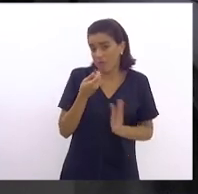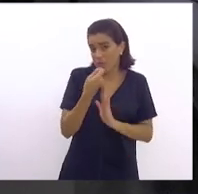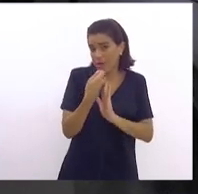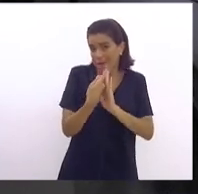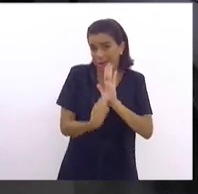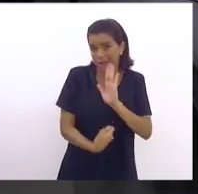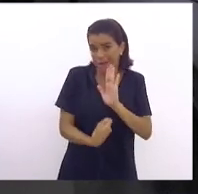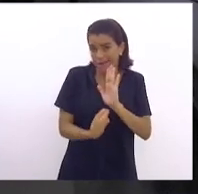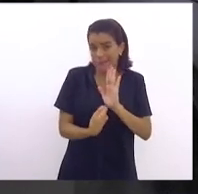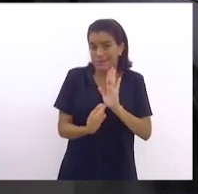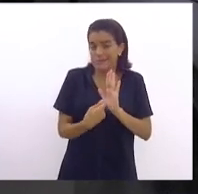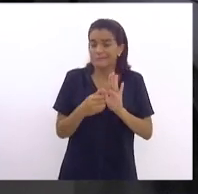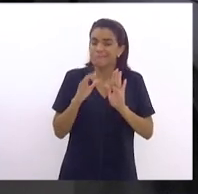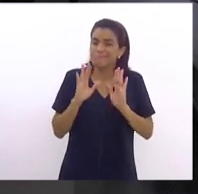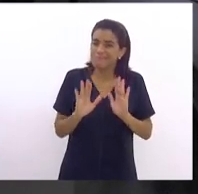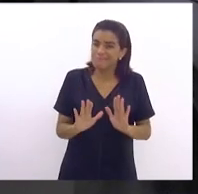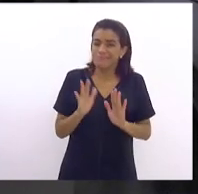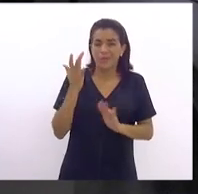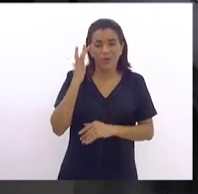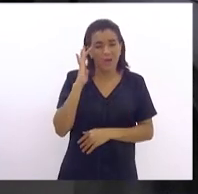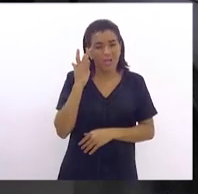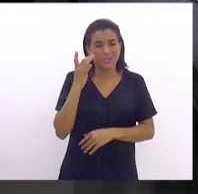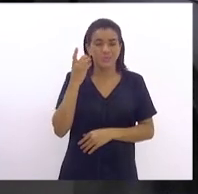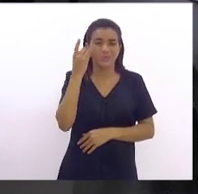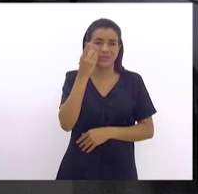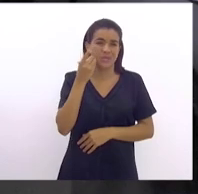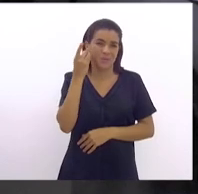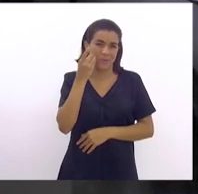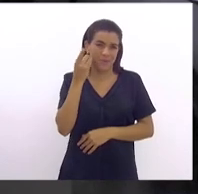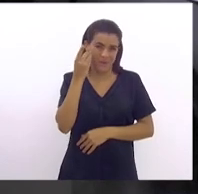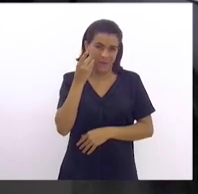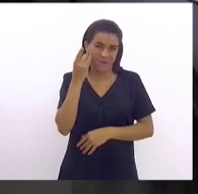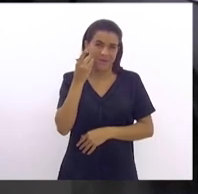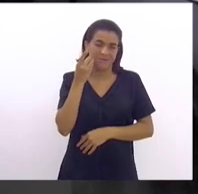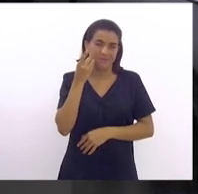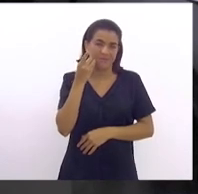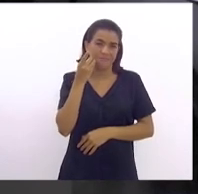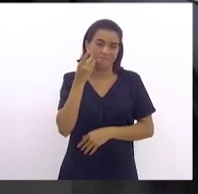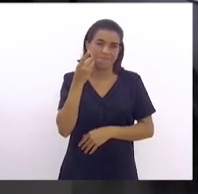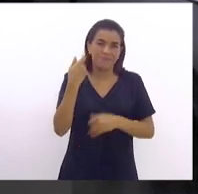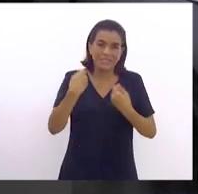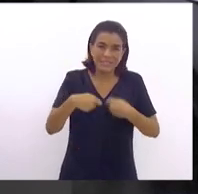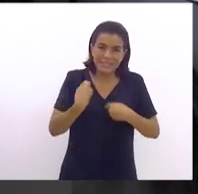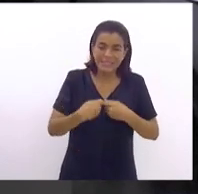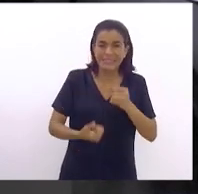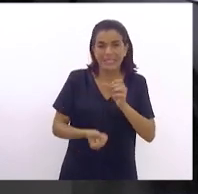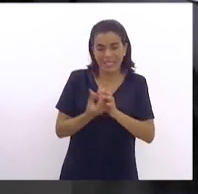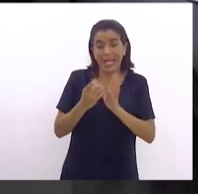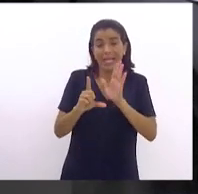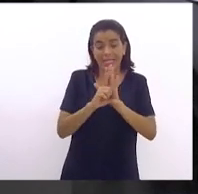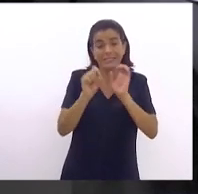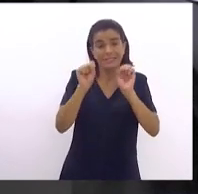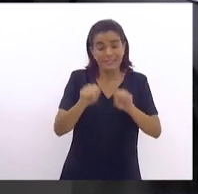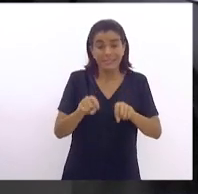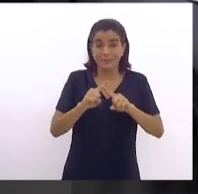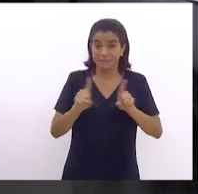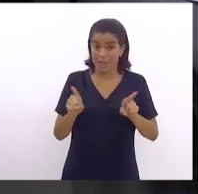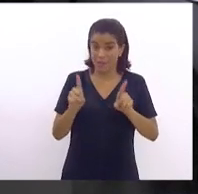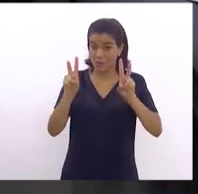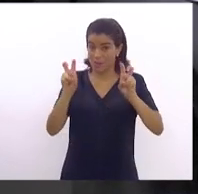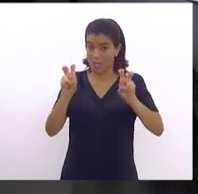redação. Eu acho que os deputados não deixarem de legislar, sempre que o tema for